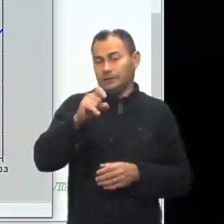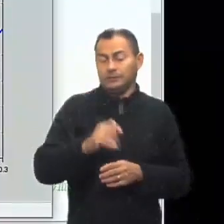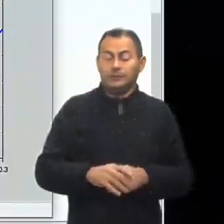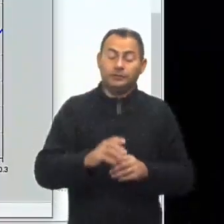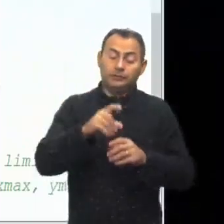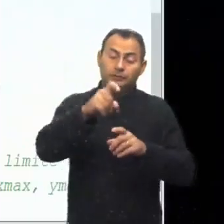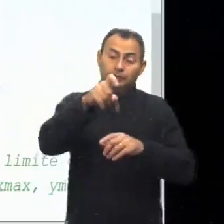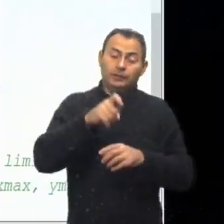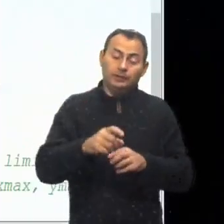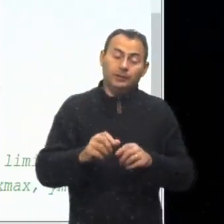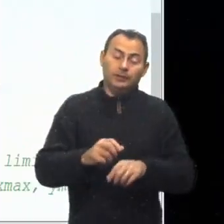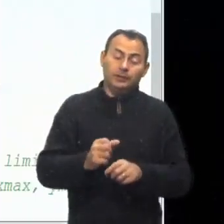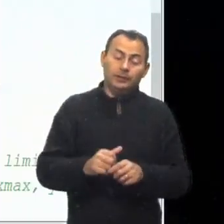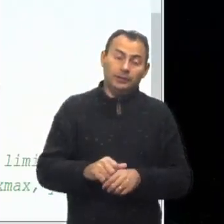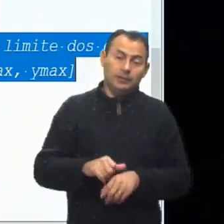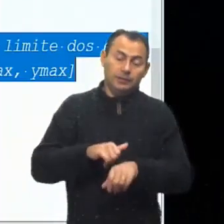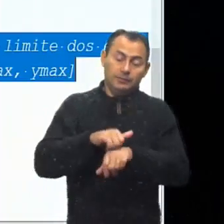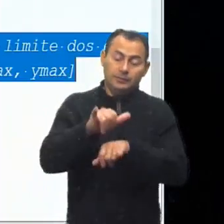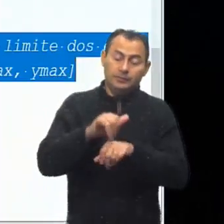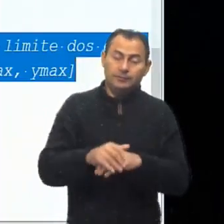y.